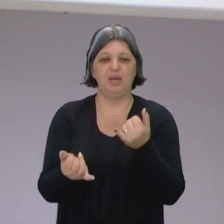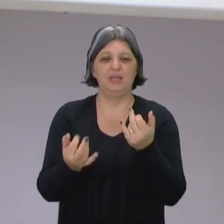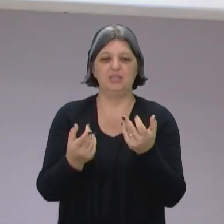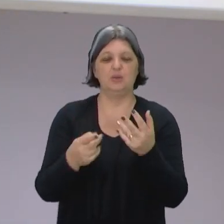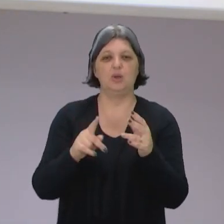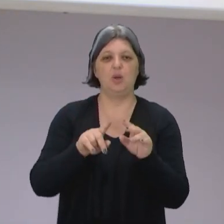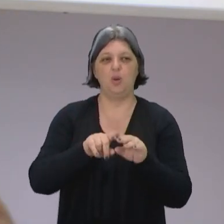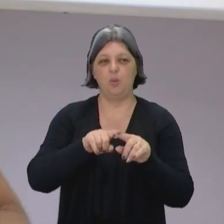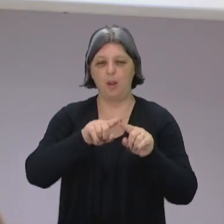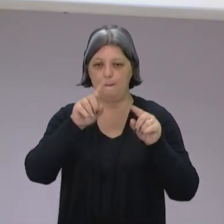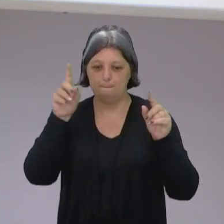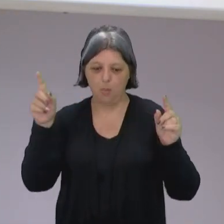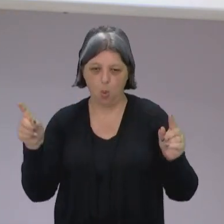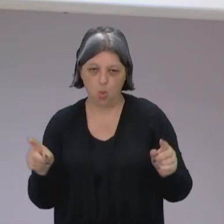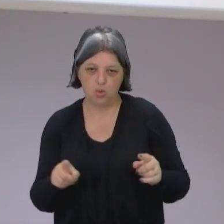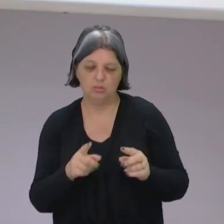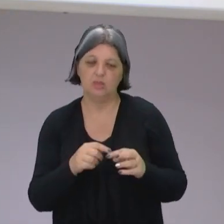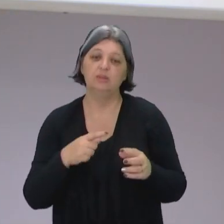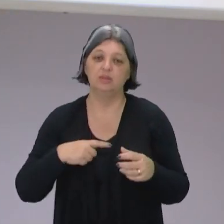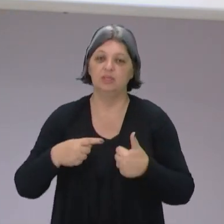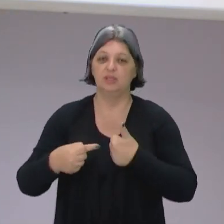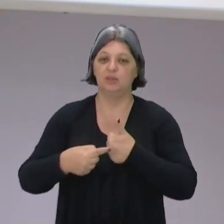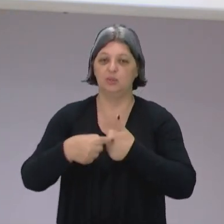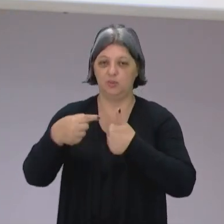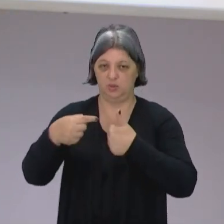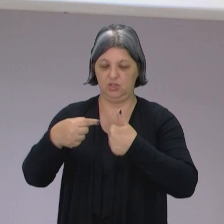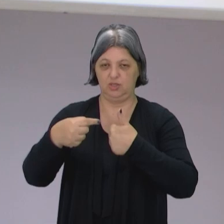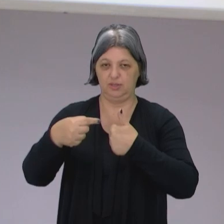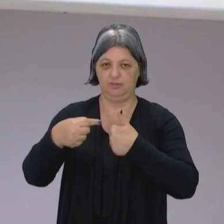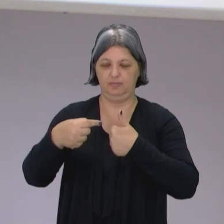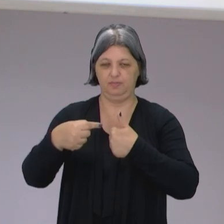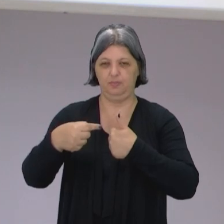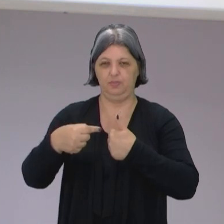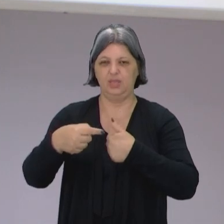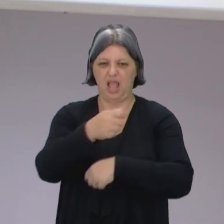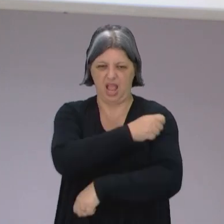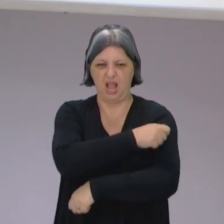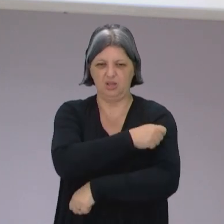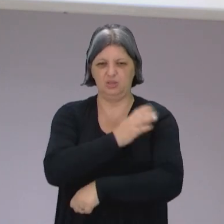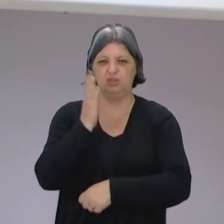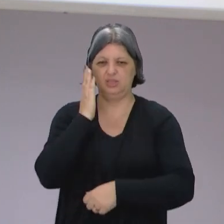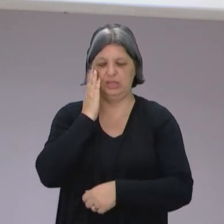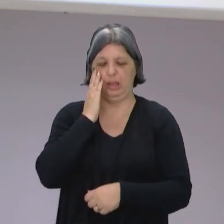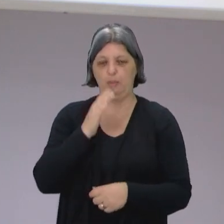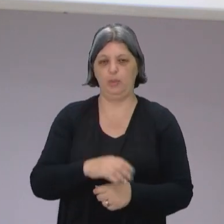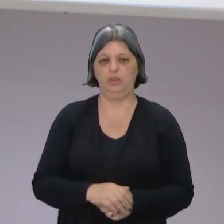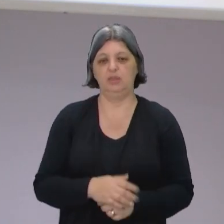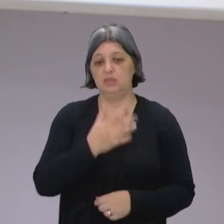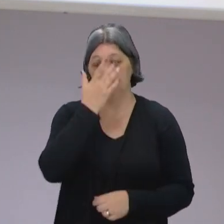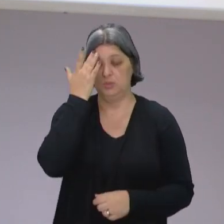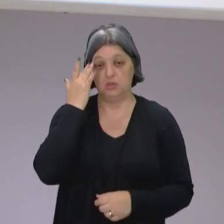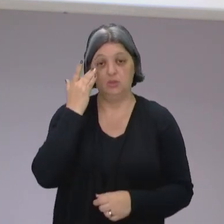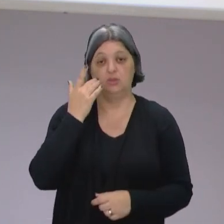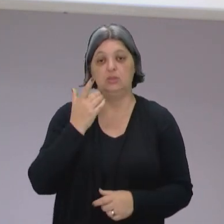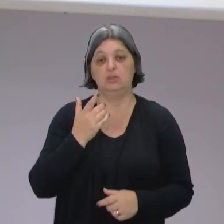E o curtir, né, teve vários casos aí, gente, os estudantes devem saber, vários casos de pessoas que passaram